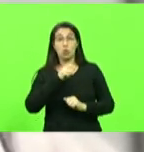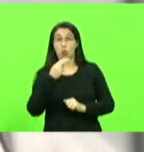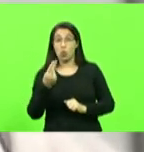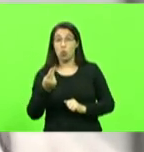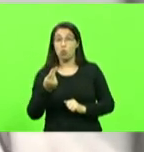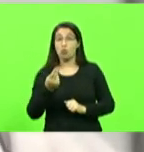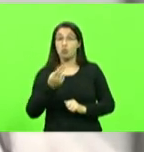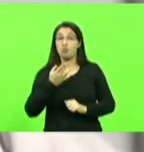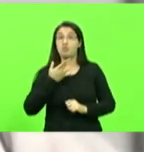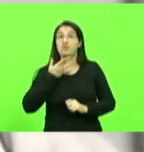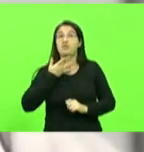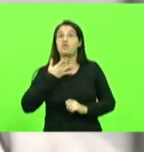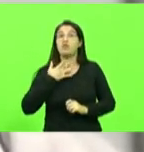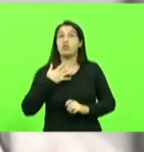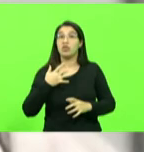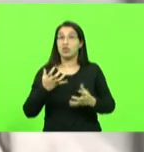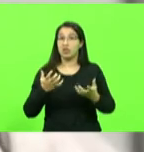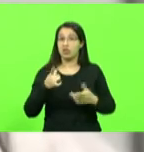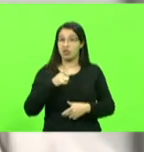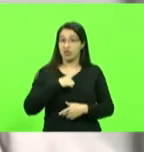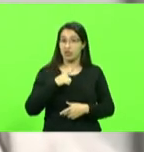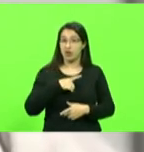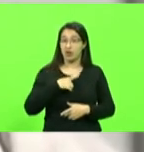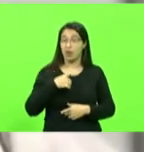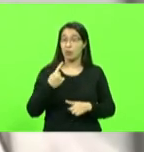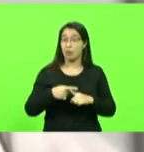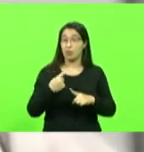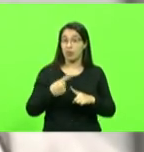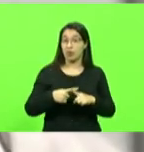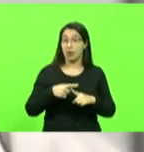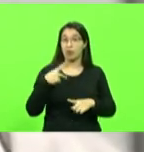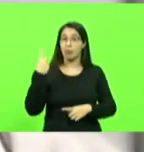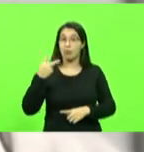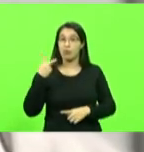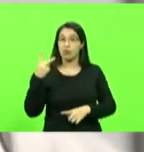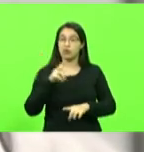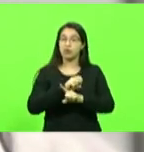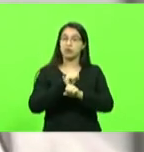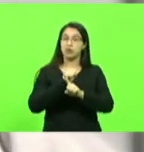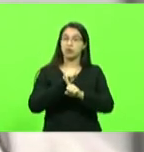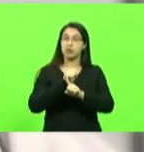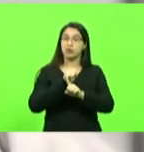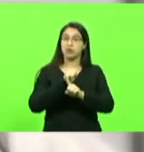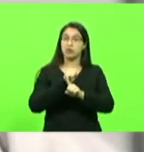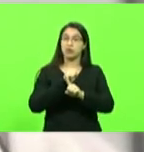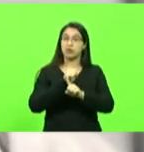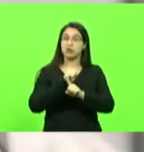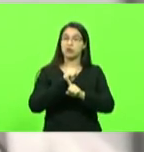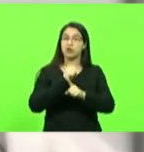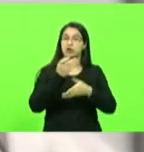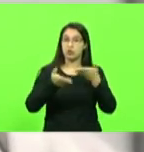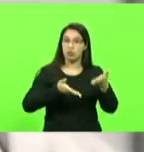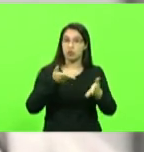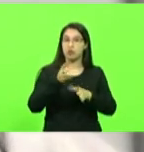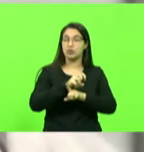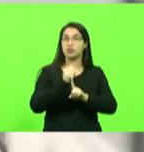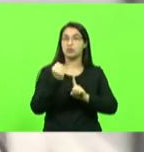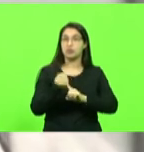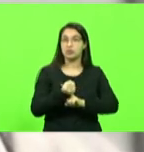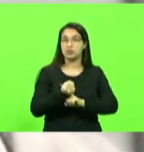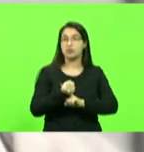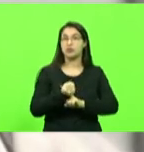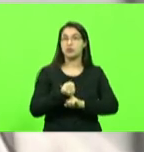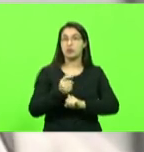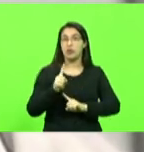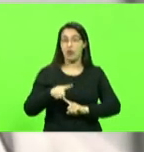aí? Afinal, a política de assistência social é a política que opera e deve garantir direitos. Não é possível, né?